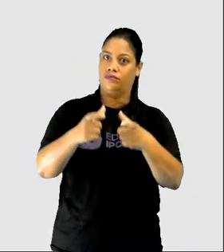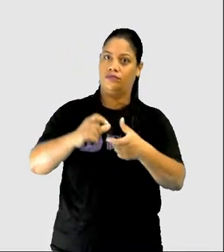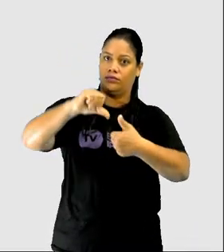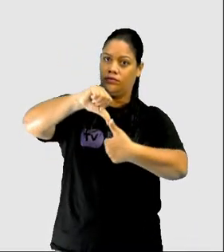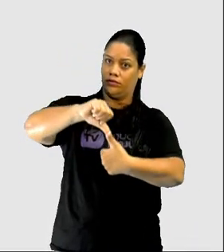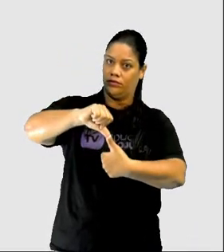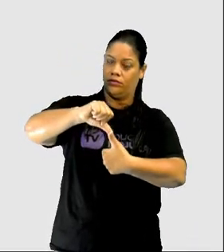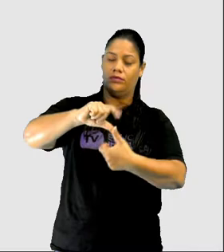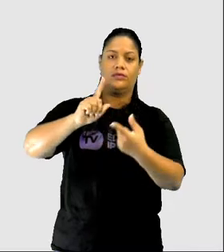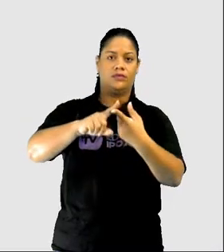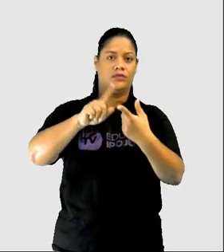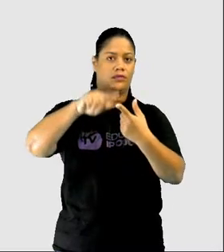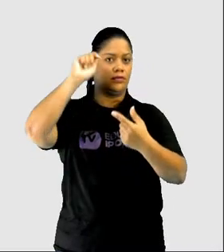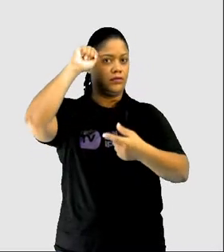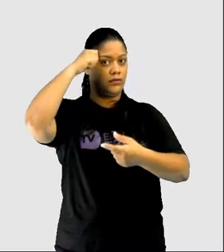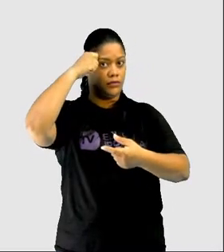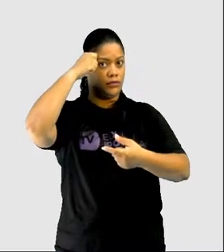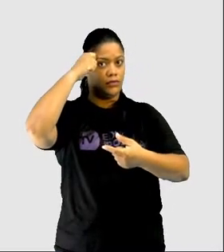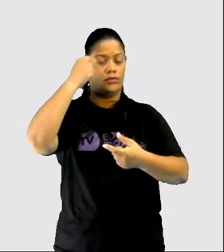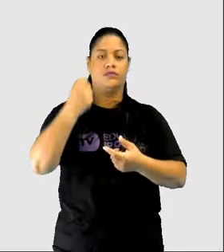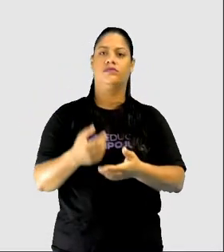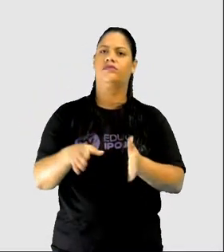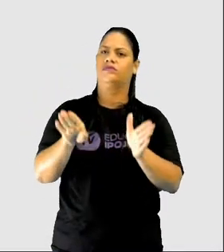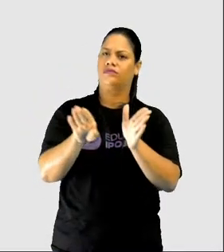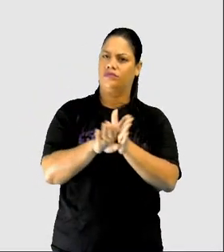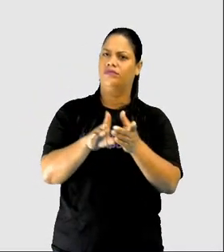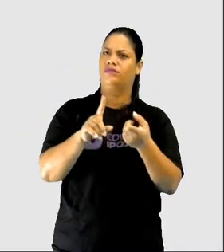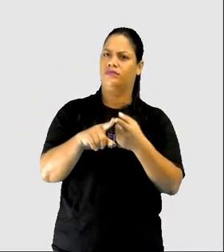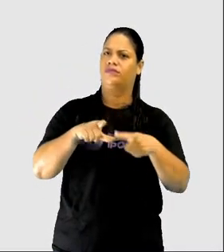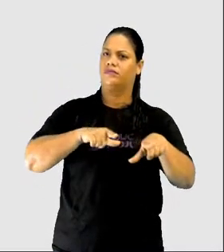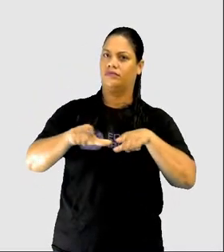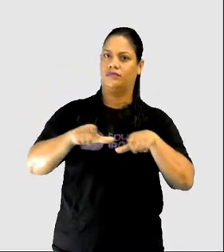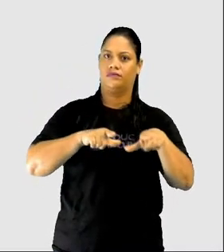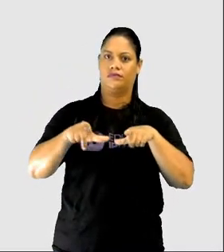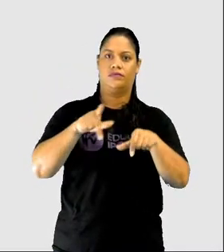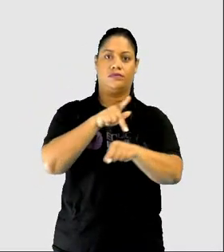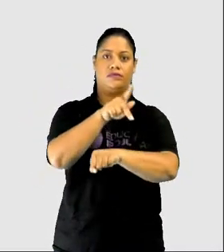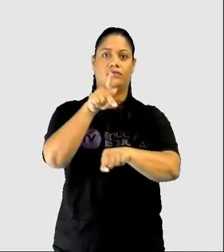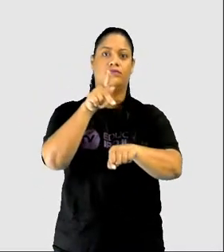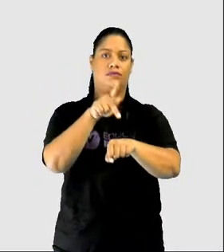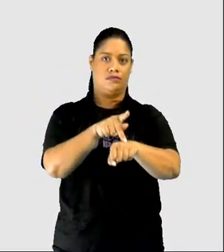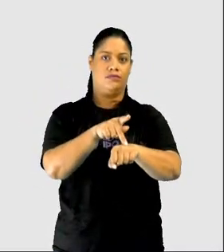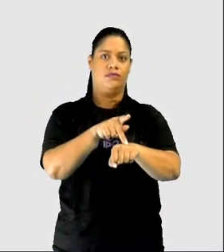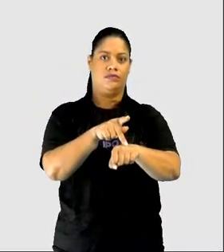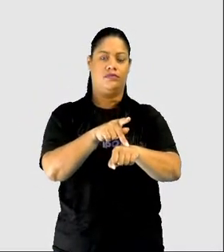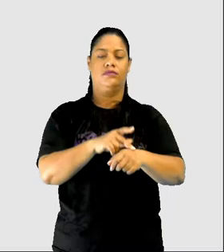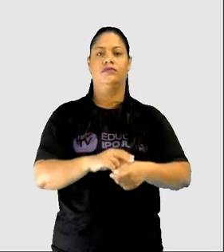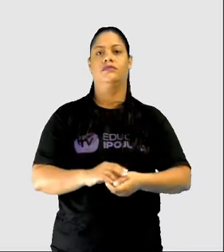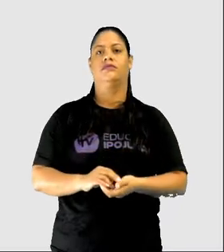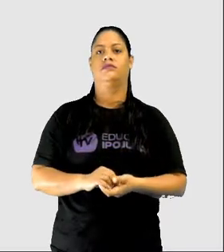que vieram escravizados para trabalhar nesses países que foram